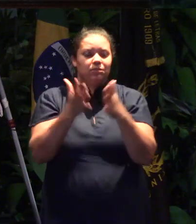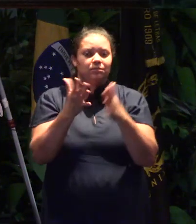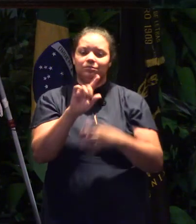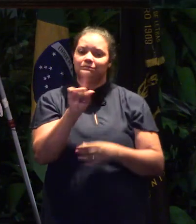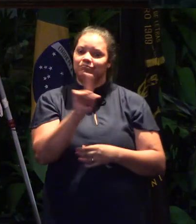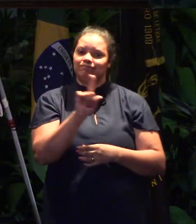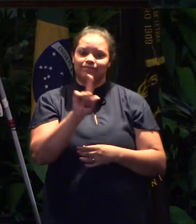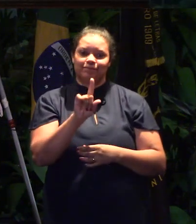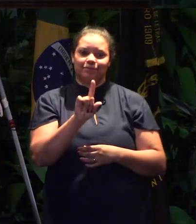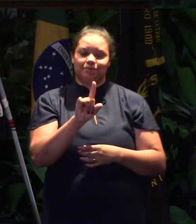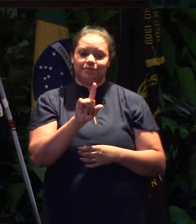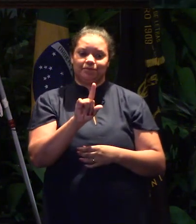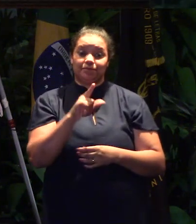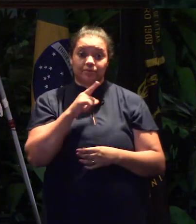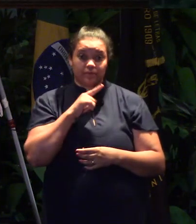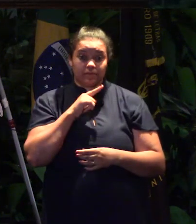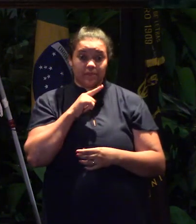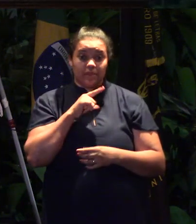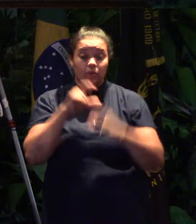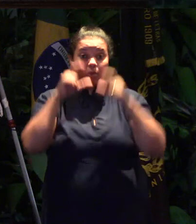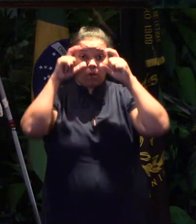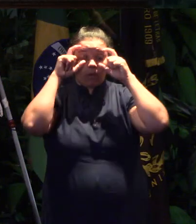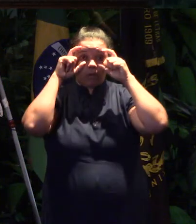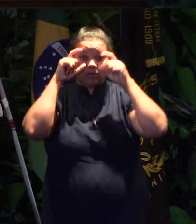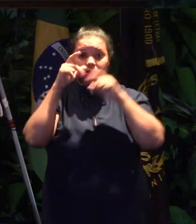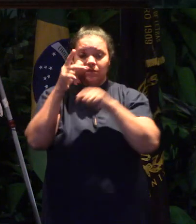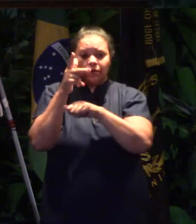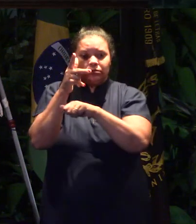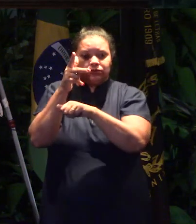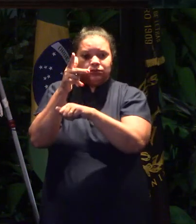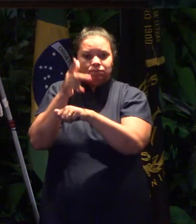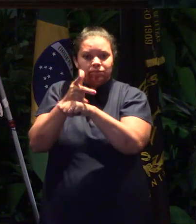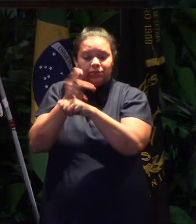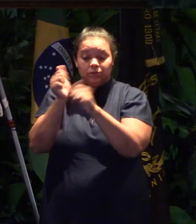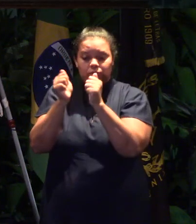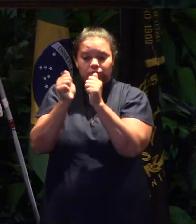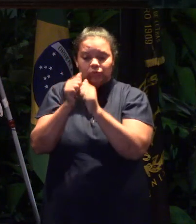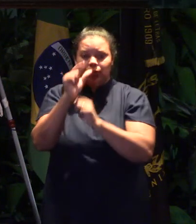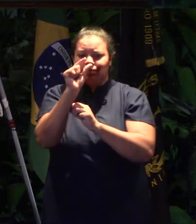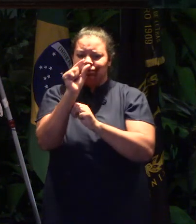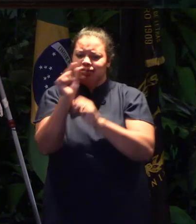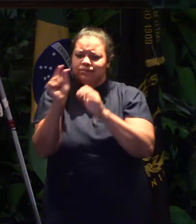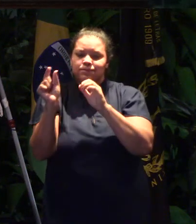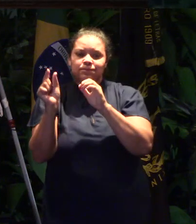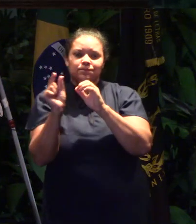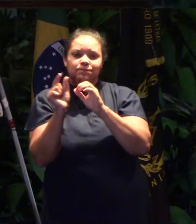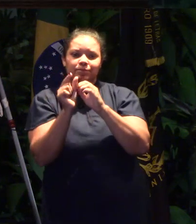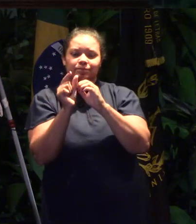você tem uma câmera, não é, que você acopla no óculos, né,